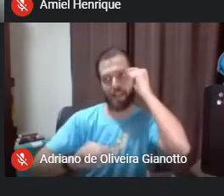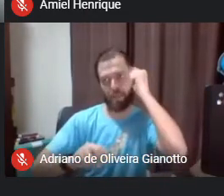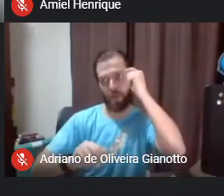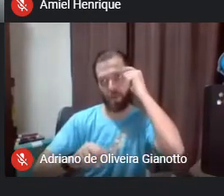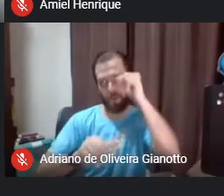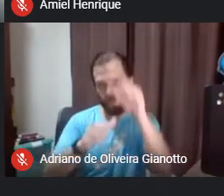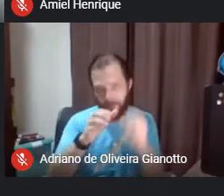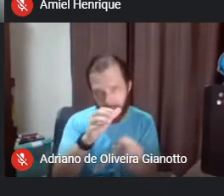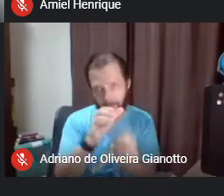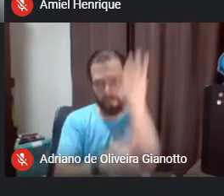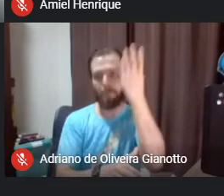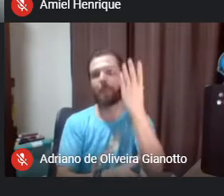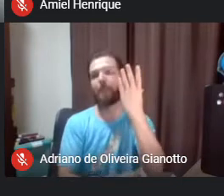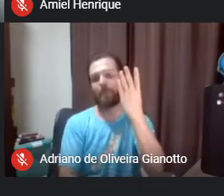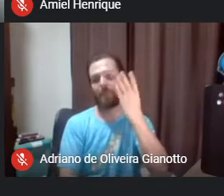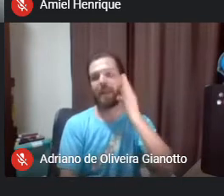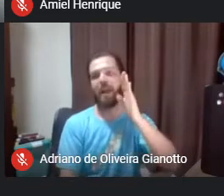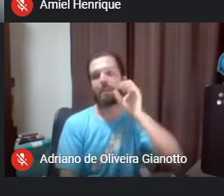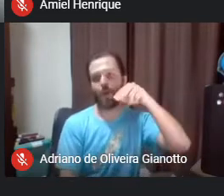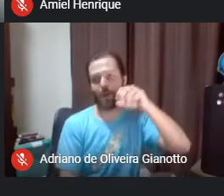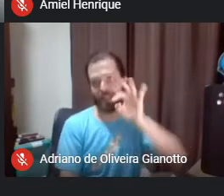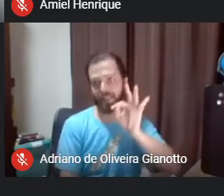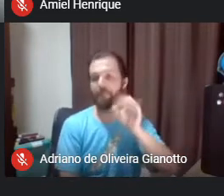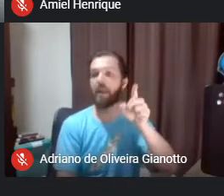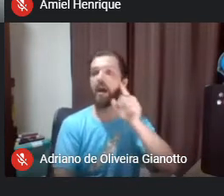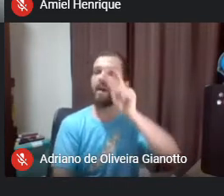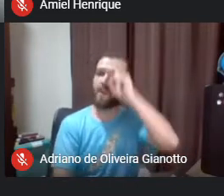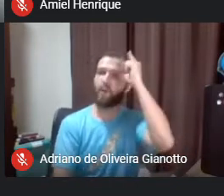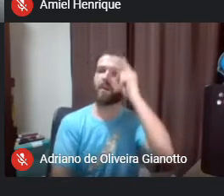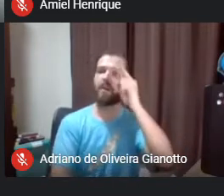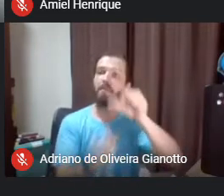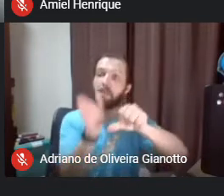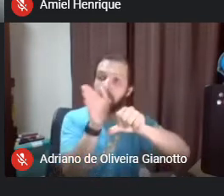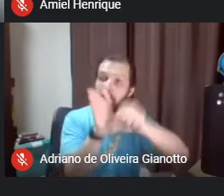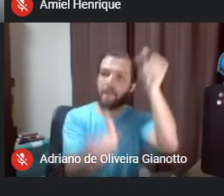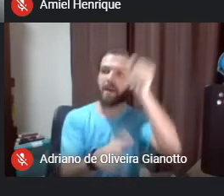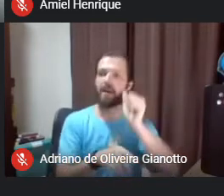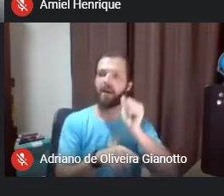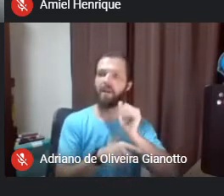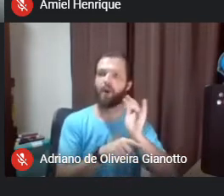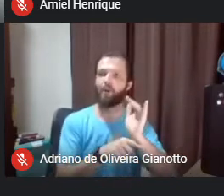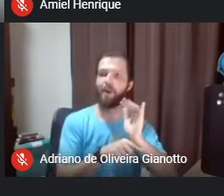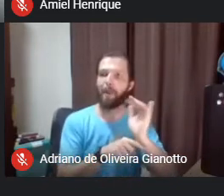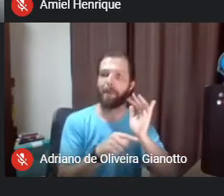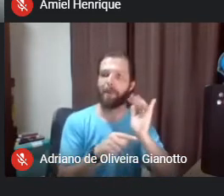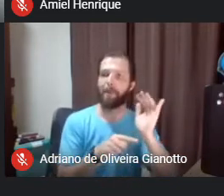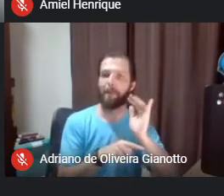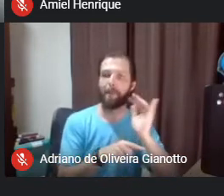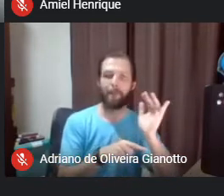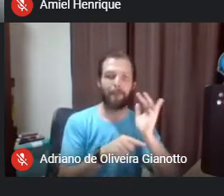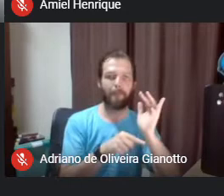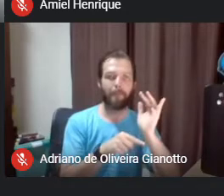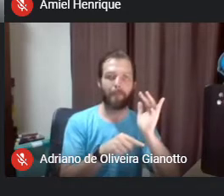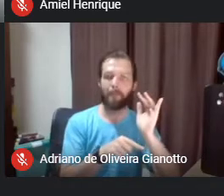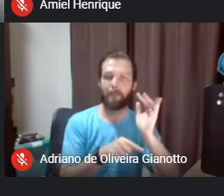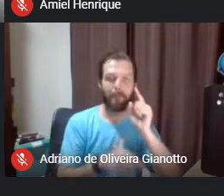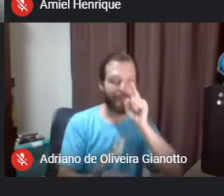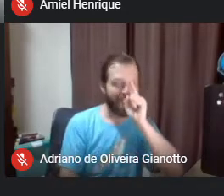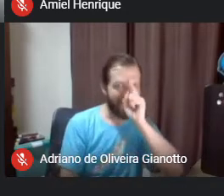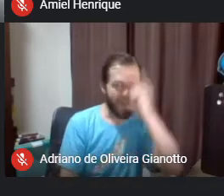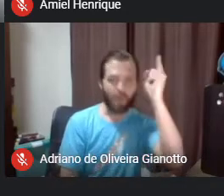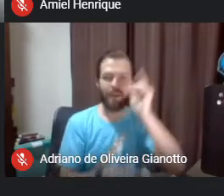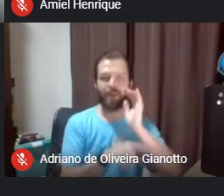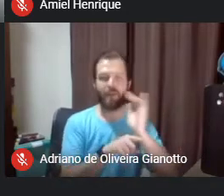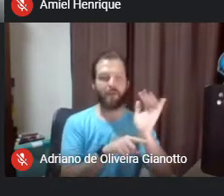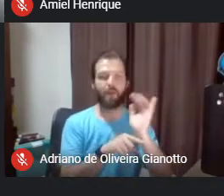E aí, né, isso aconteceu lá na Espanha. Aí veio o Bonnet. Bonnet, ele